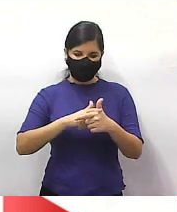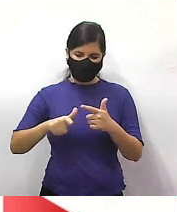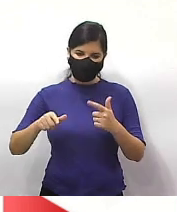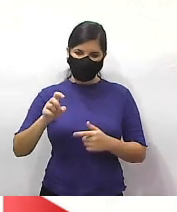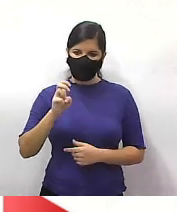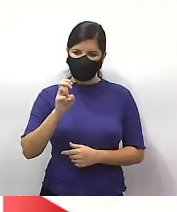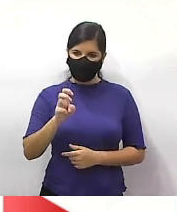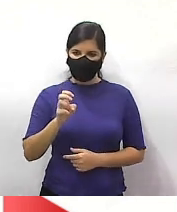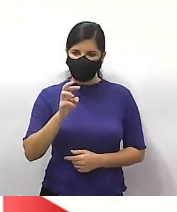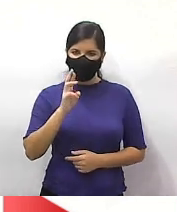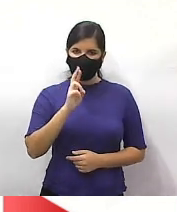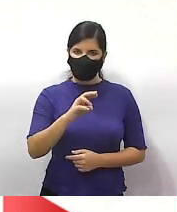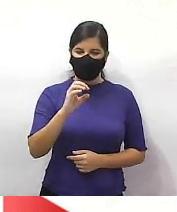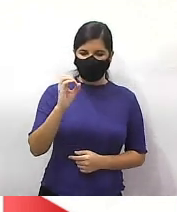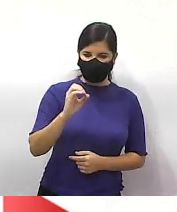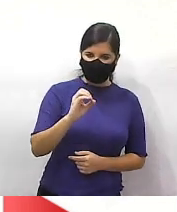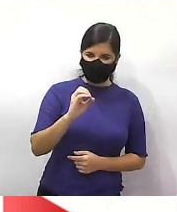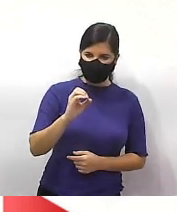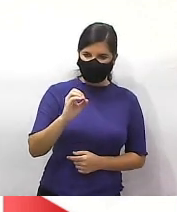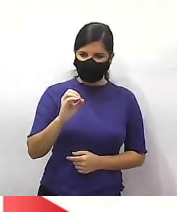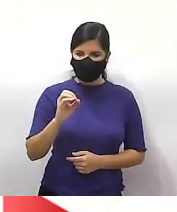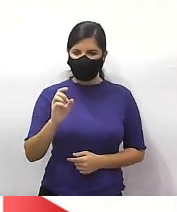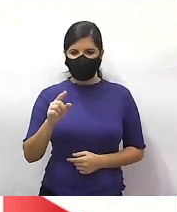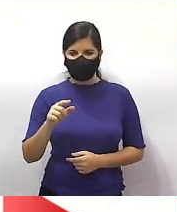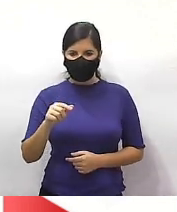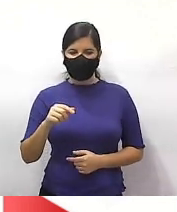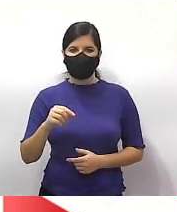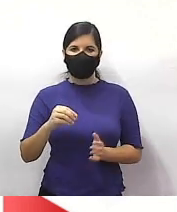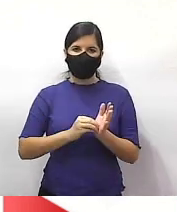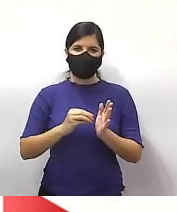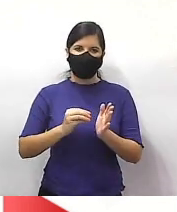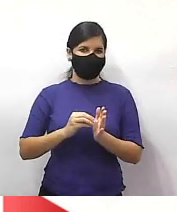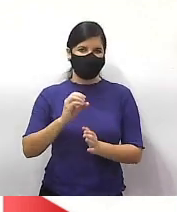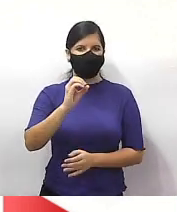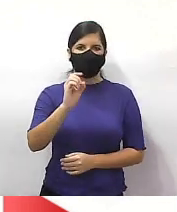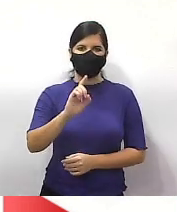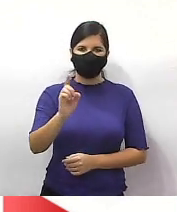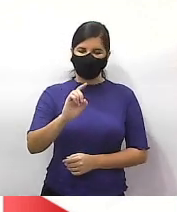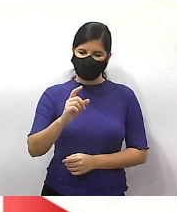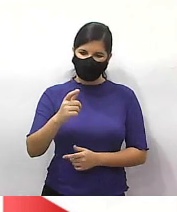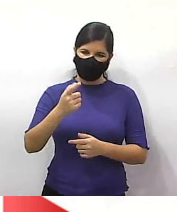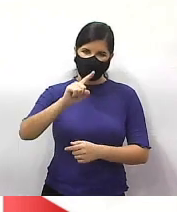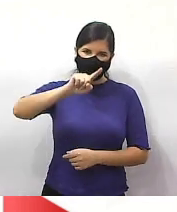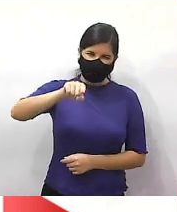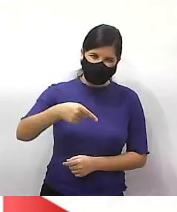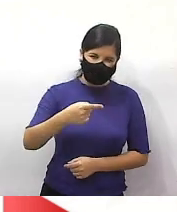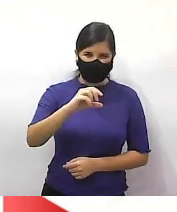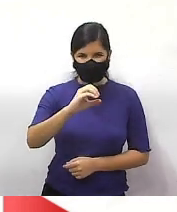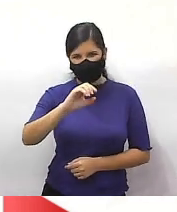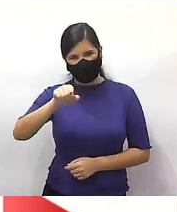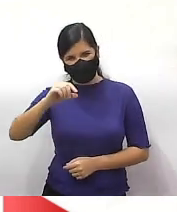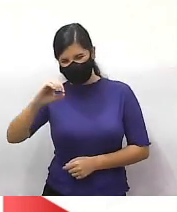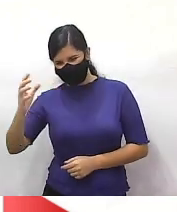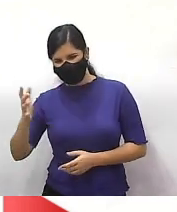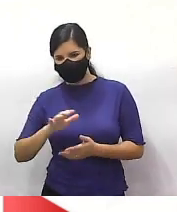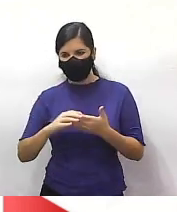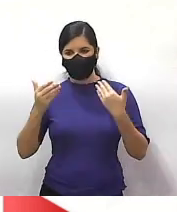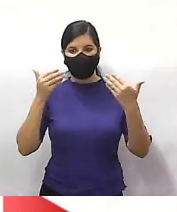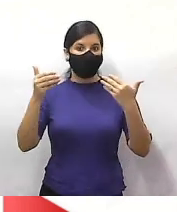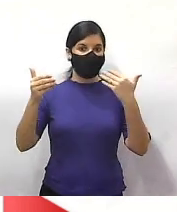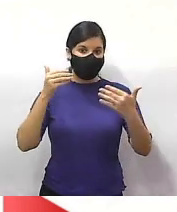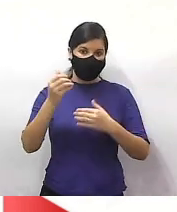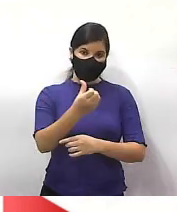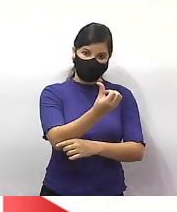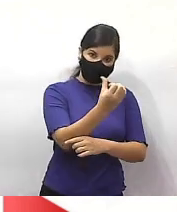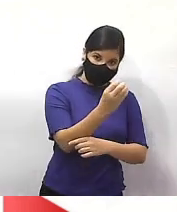resto é 0. E 61 dividido por 5, o resto não vai dar 0, vai dar uma vírgula alguma coisa. Comparando aí 60 dividido